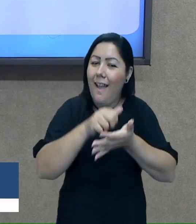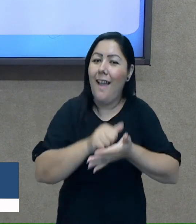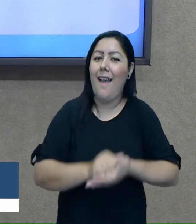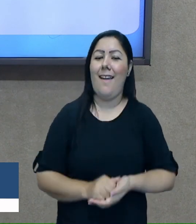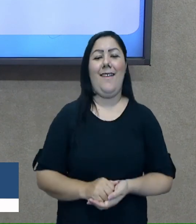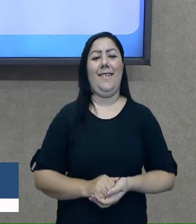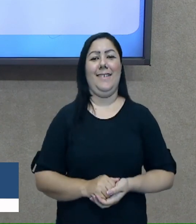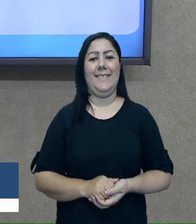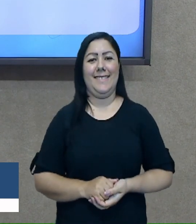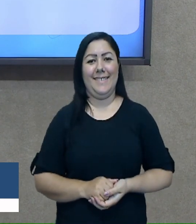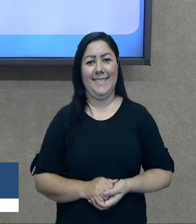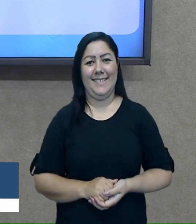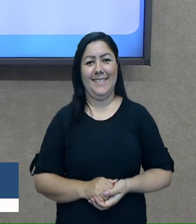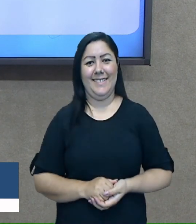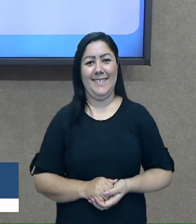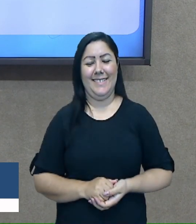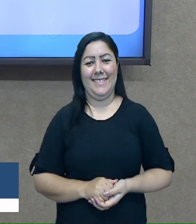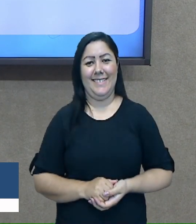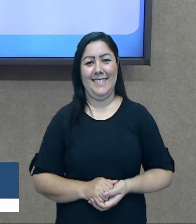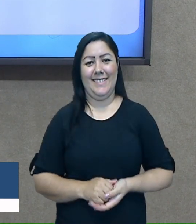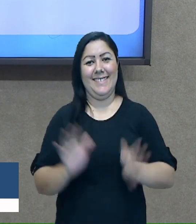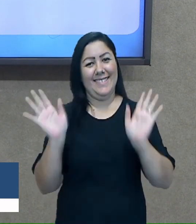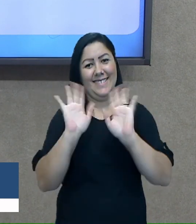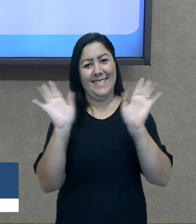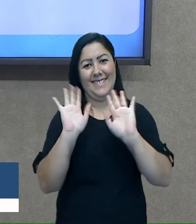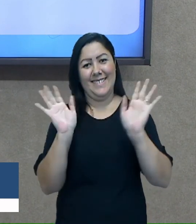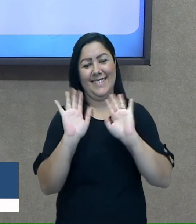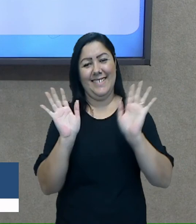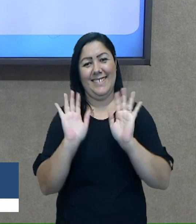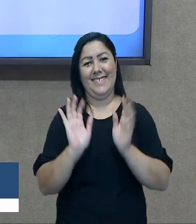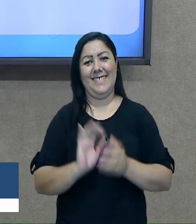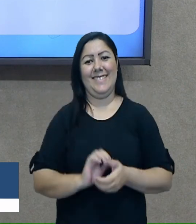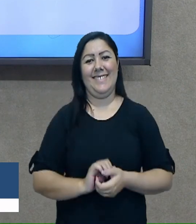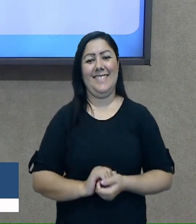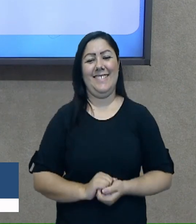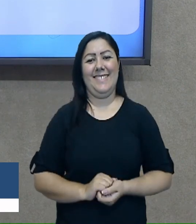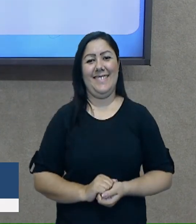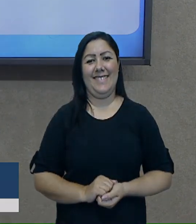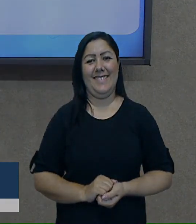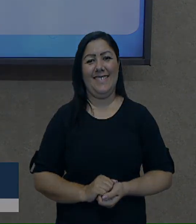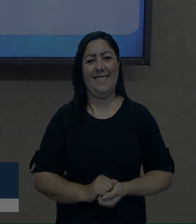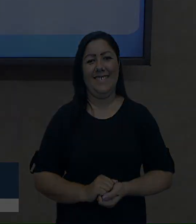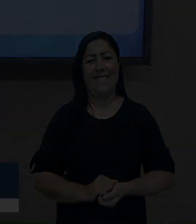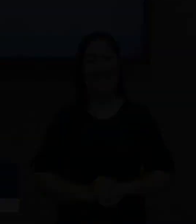inscreva no nosso canal de YouTube SMED-GV. Até a próxima, pessoal. Tchau!